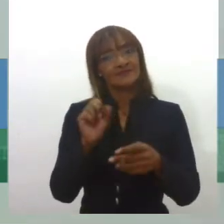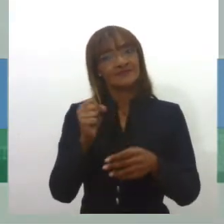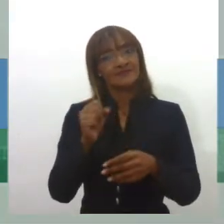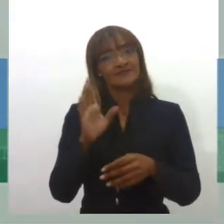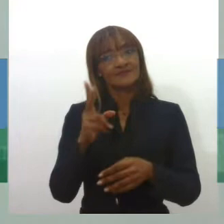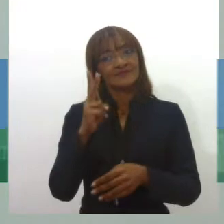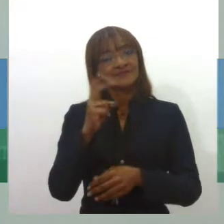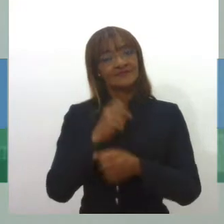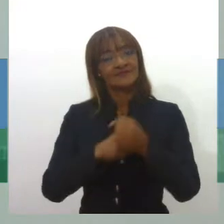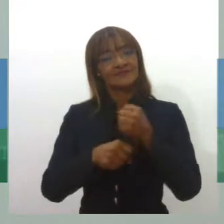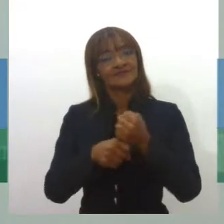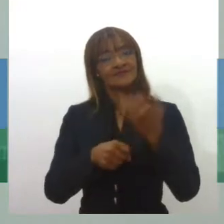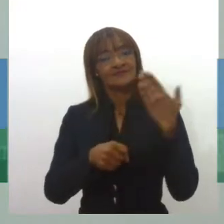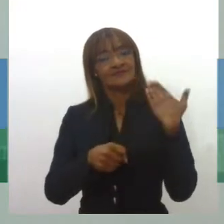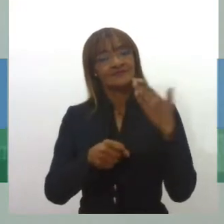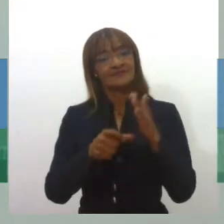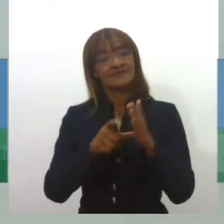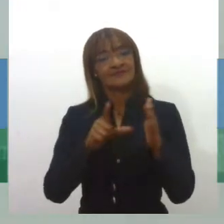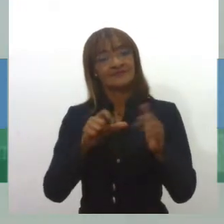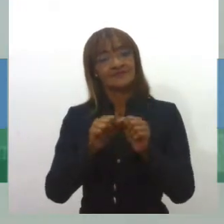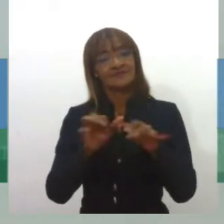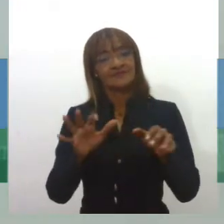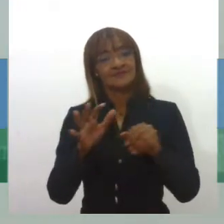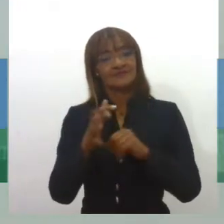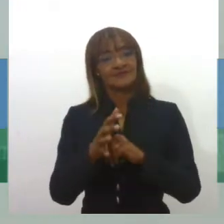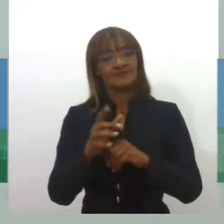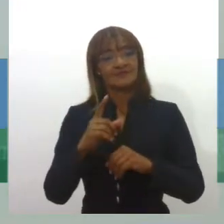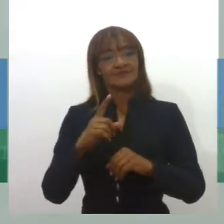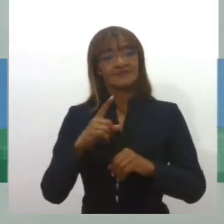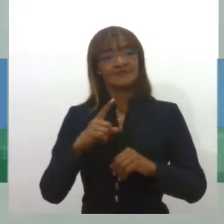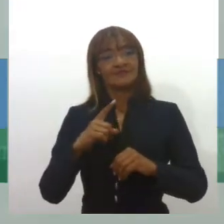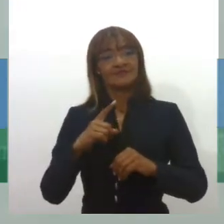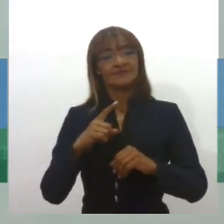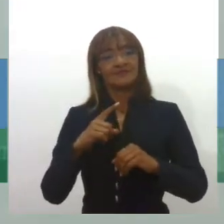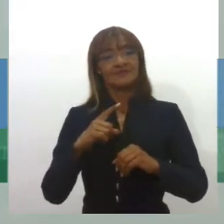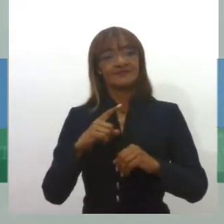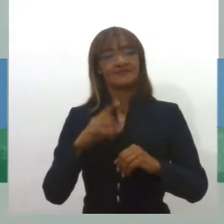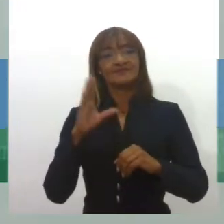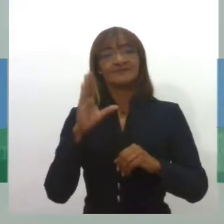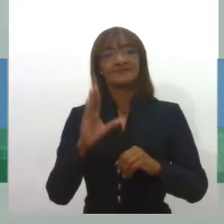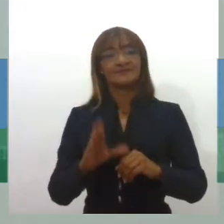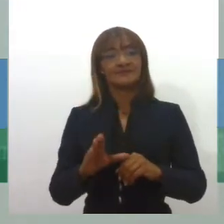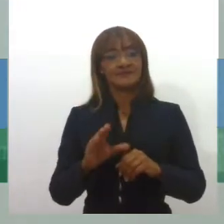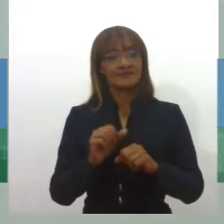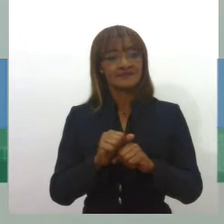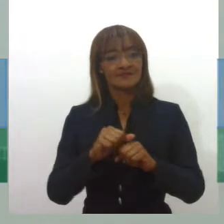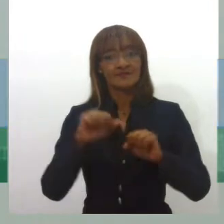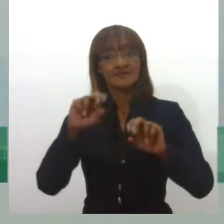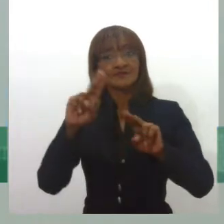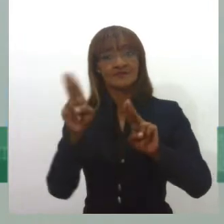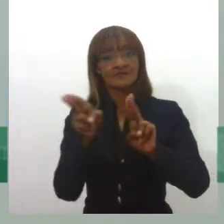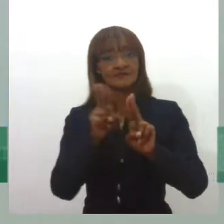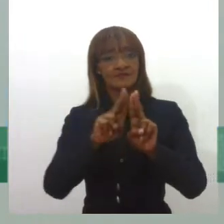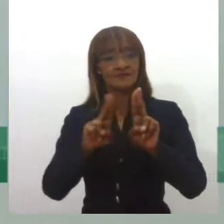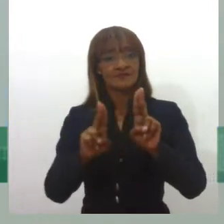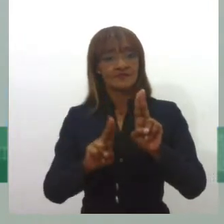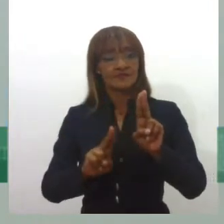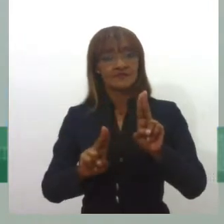2 anos atrás, antes da pandemia, participando de um congresso nacional da UNCME, que é a União Nacional dos